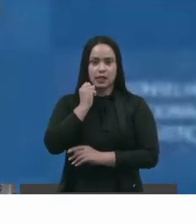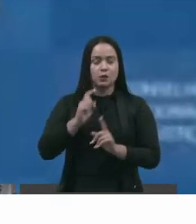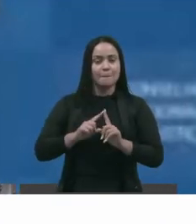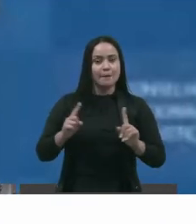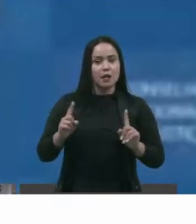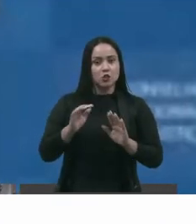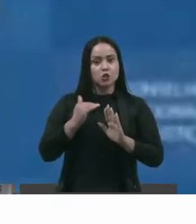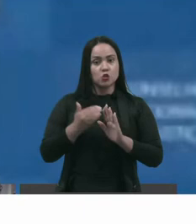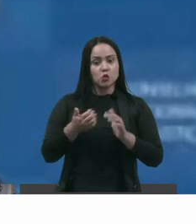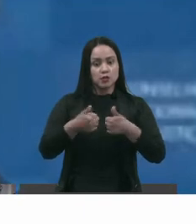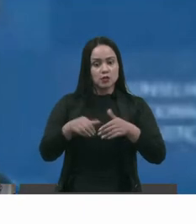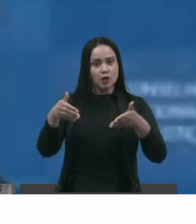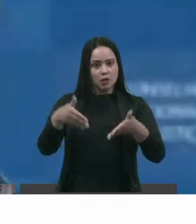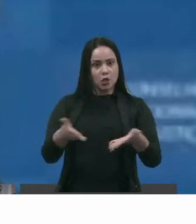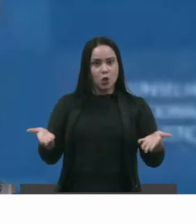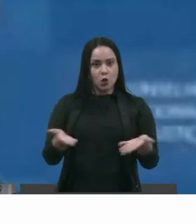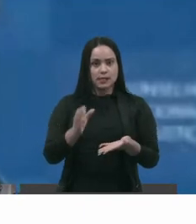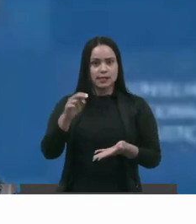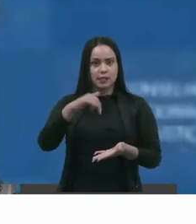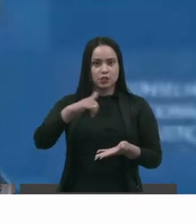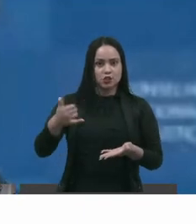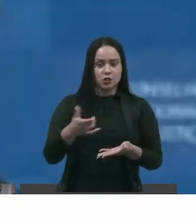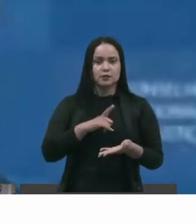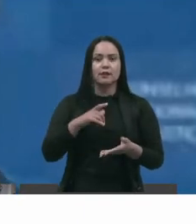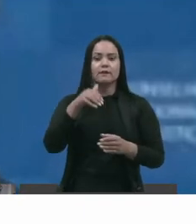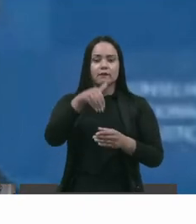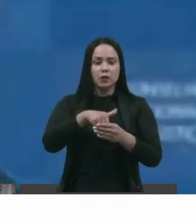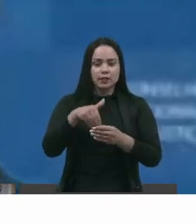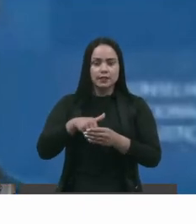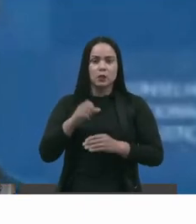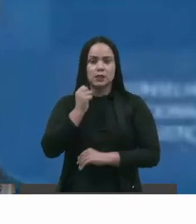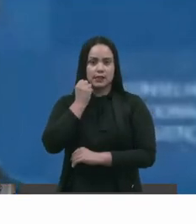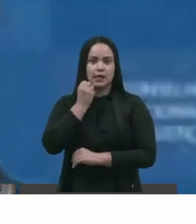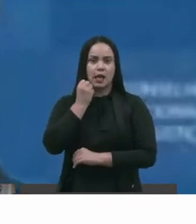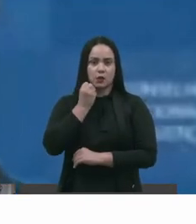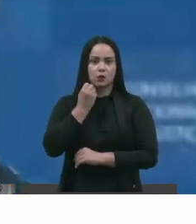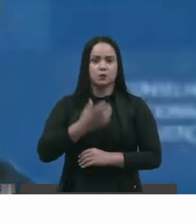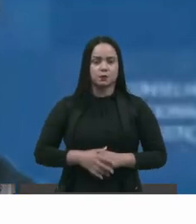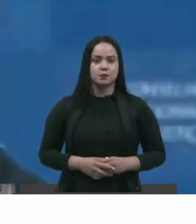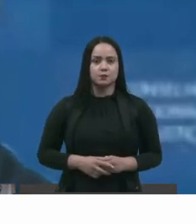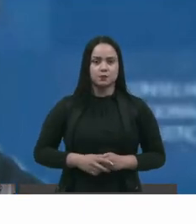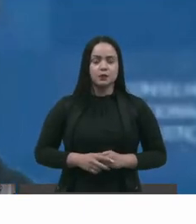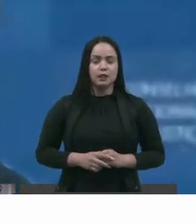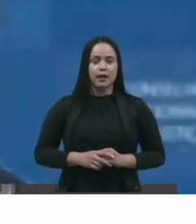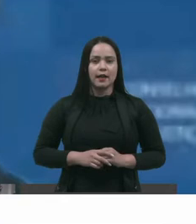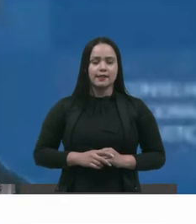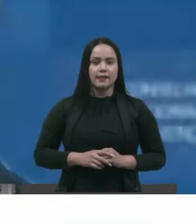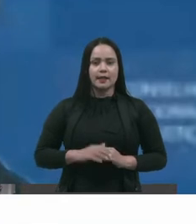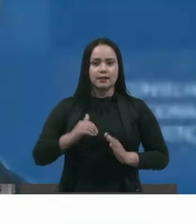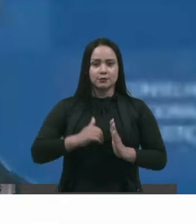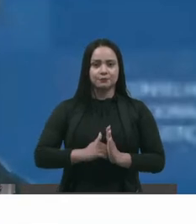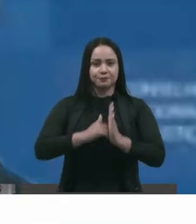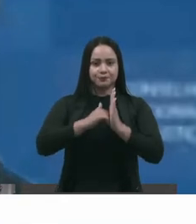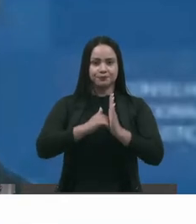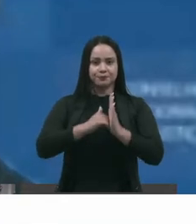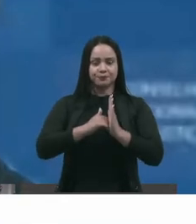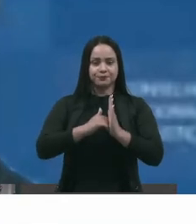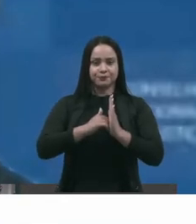que aí estão hoje no CNJ passaram pela votação no Senado e os votos que devem